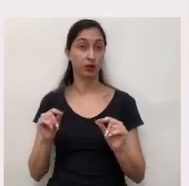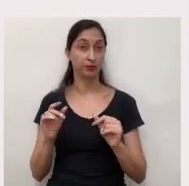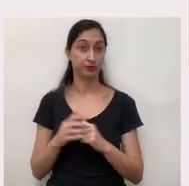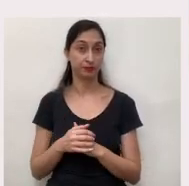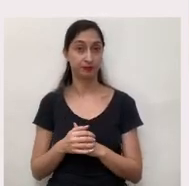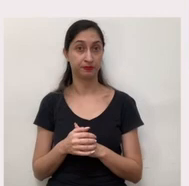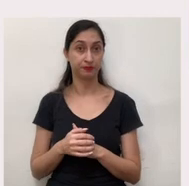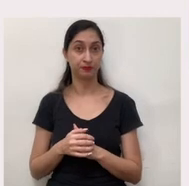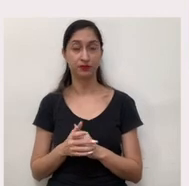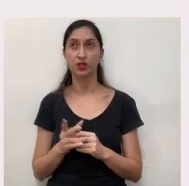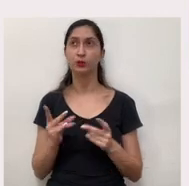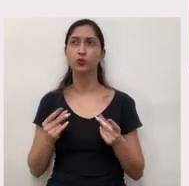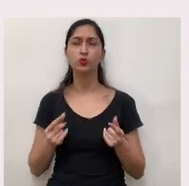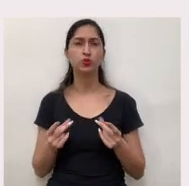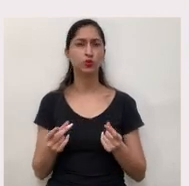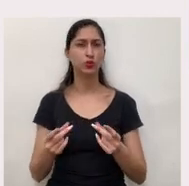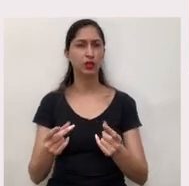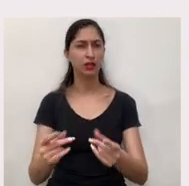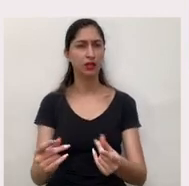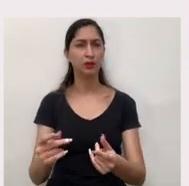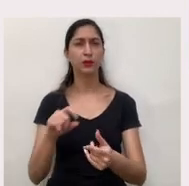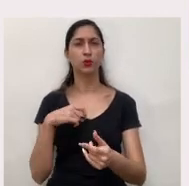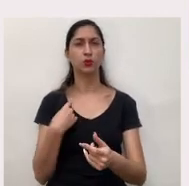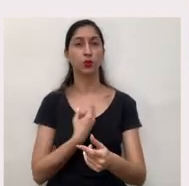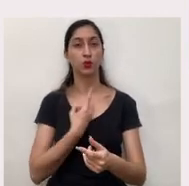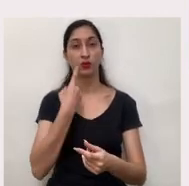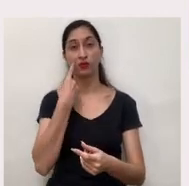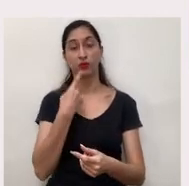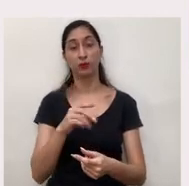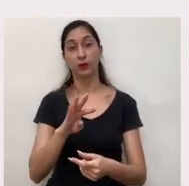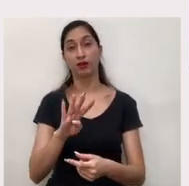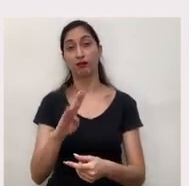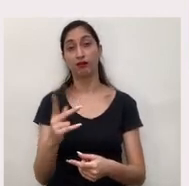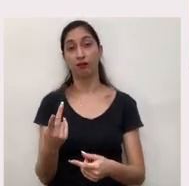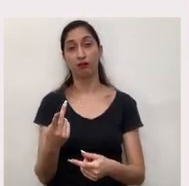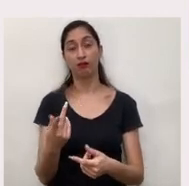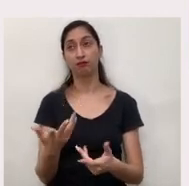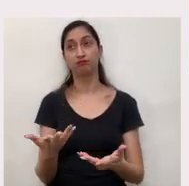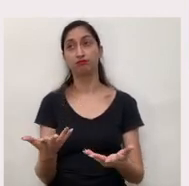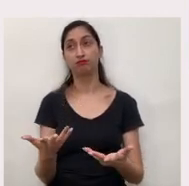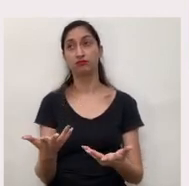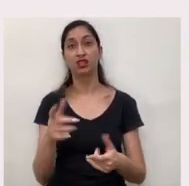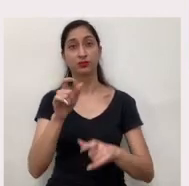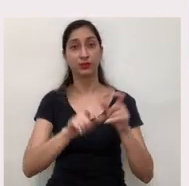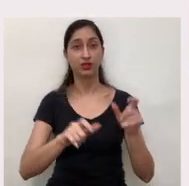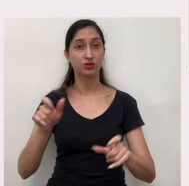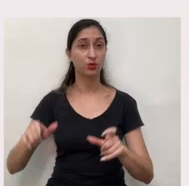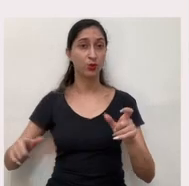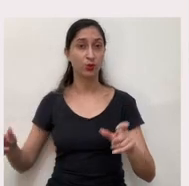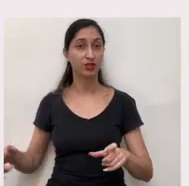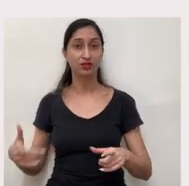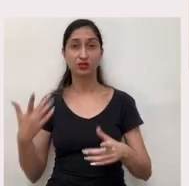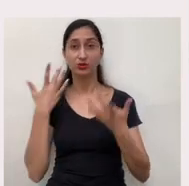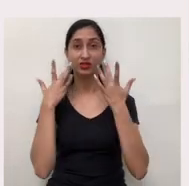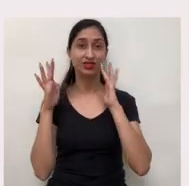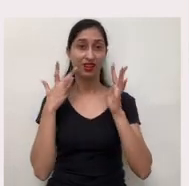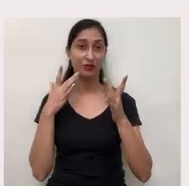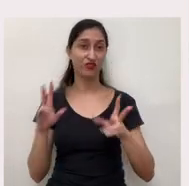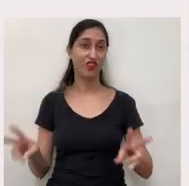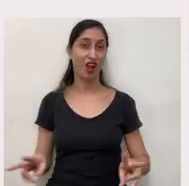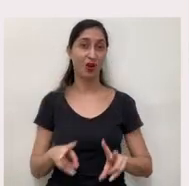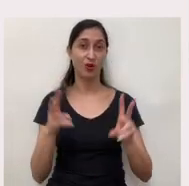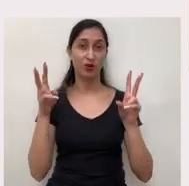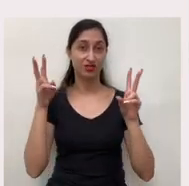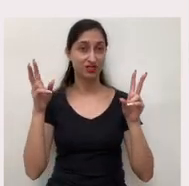enfim, durante muito tempo, né, Belo Horizonte, os belo-horizontinos não souberam valorizar aquilo